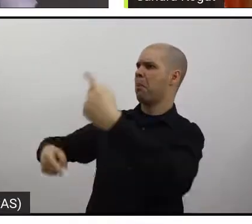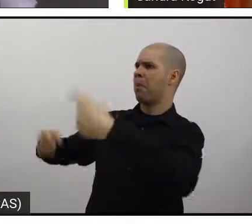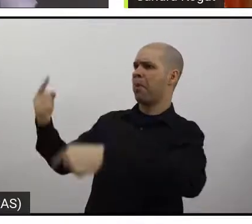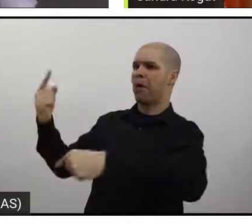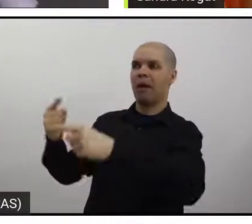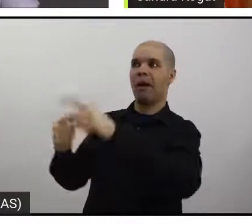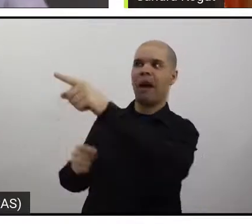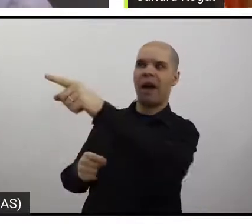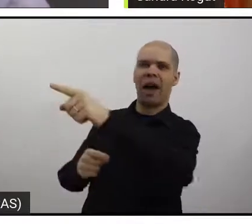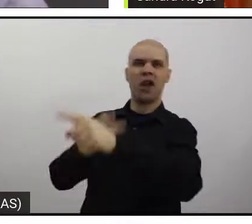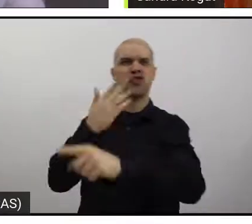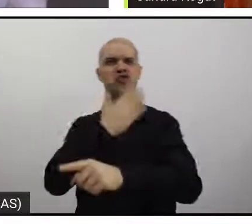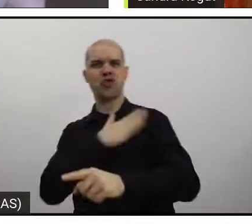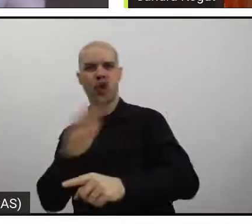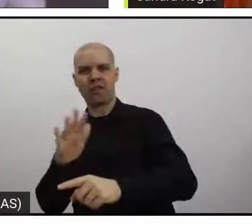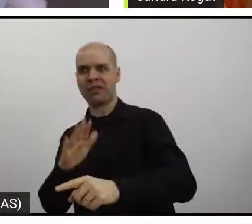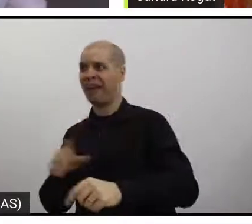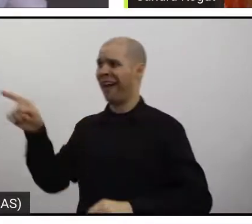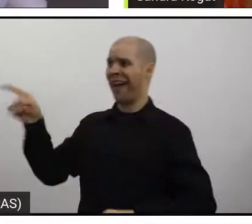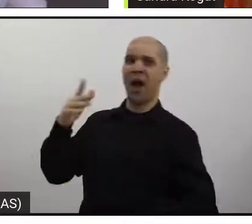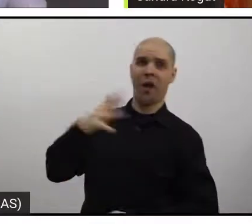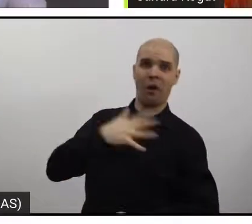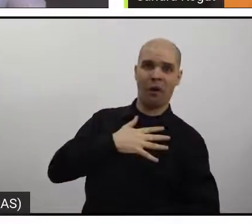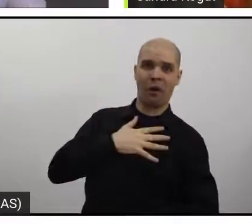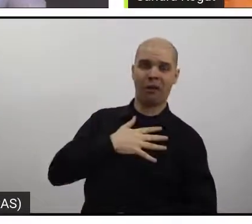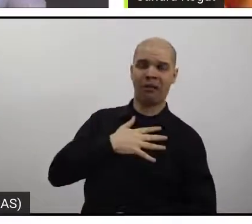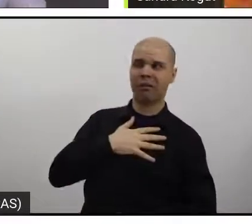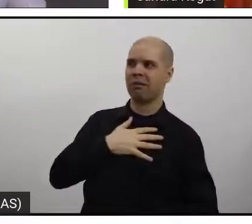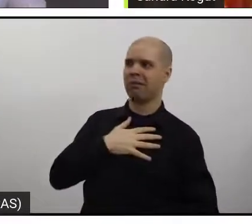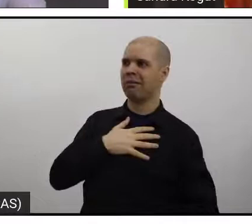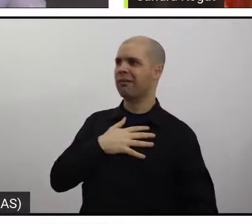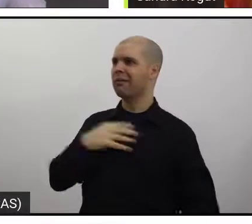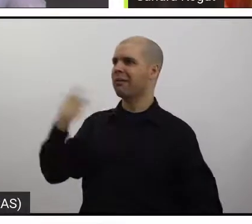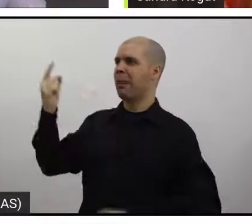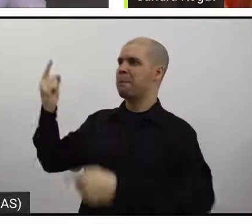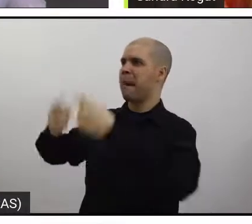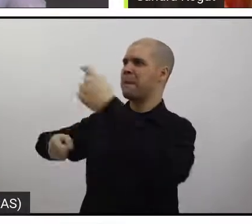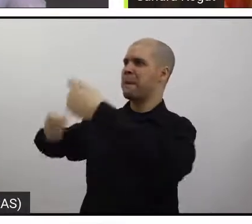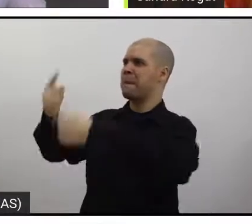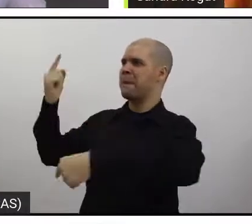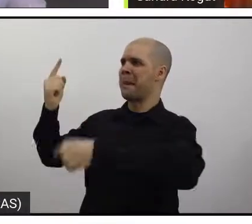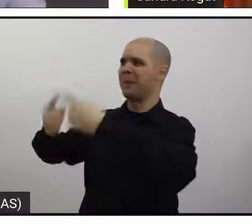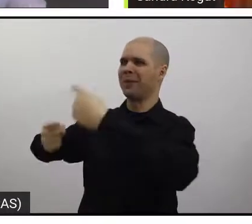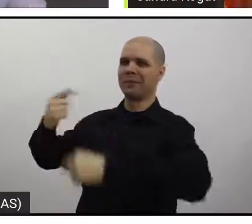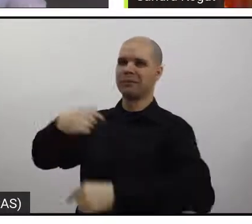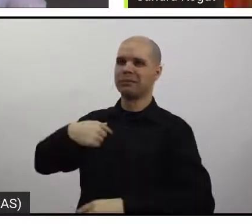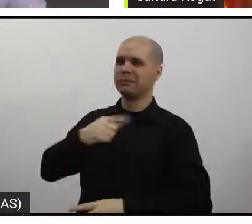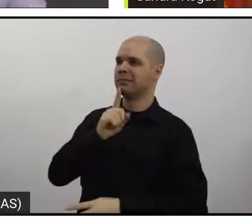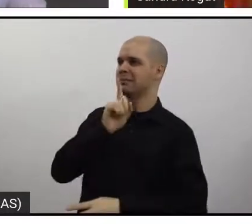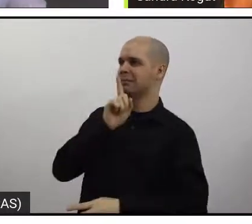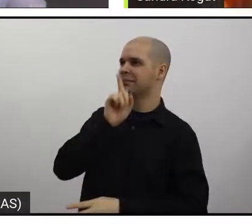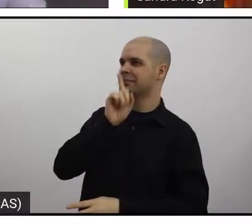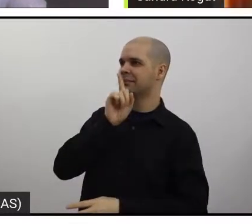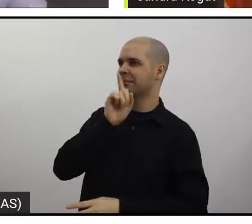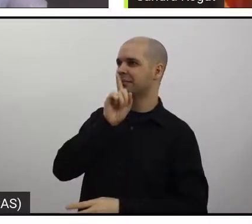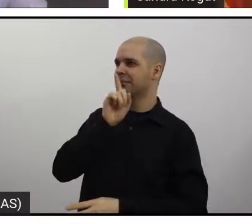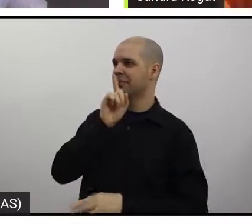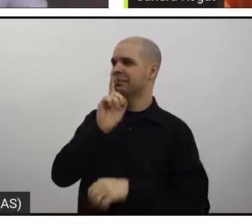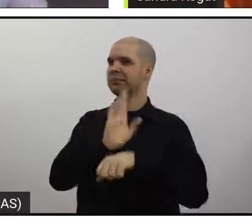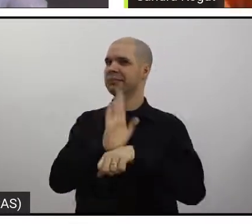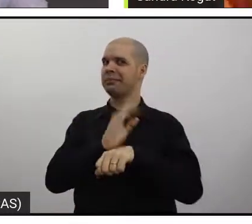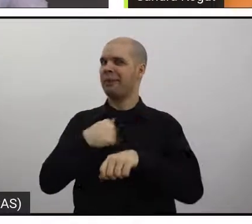era um negócio que ninguém conseguia encaixar em lugar nenhum, entendeu? Era uma linguagem que era